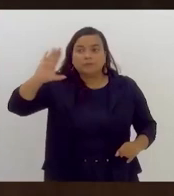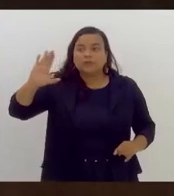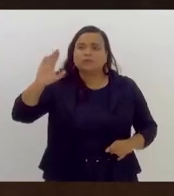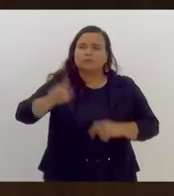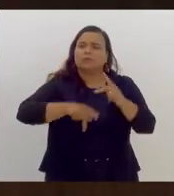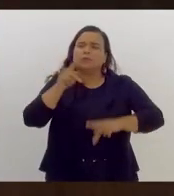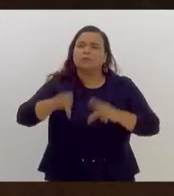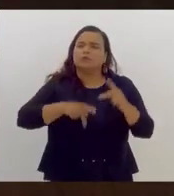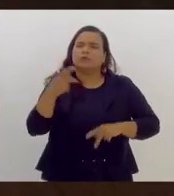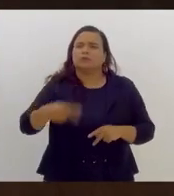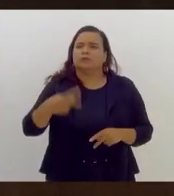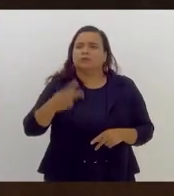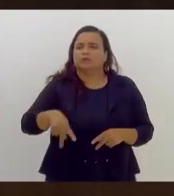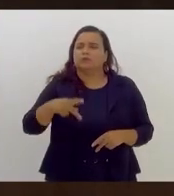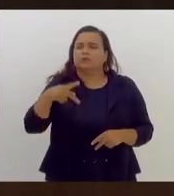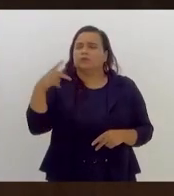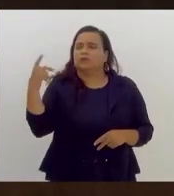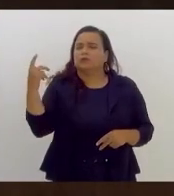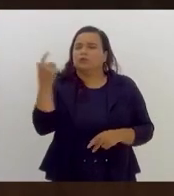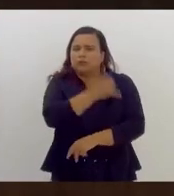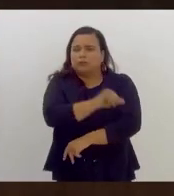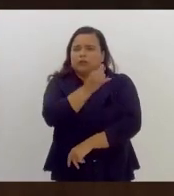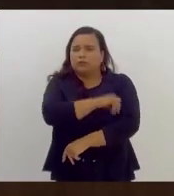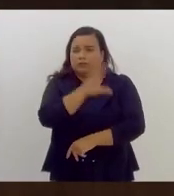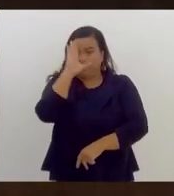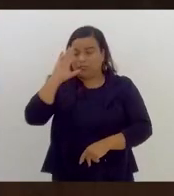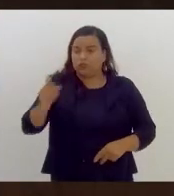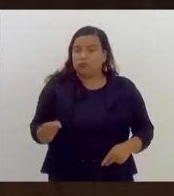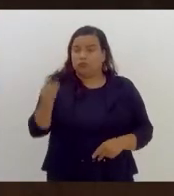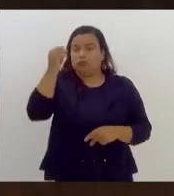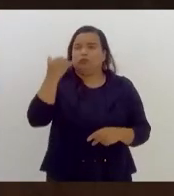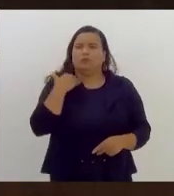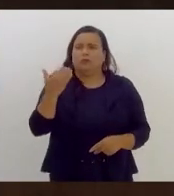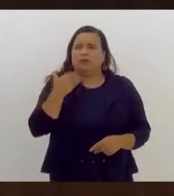a população fluminense, com juros bancários